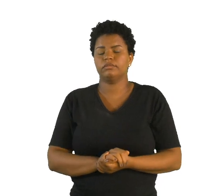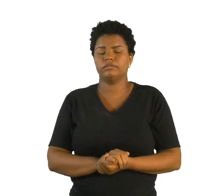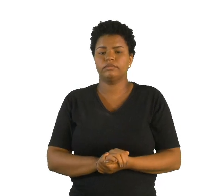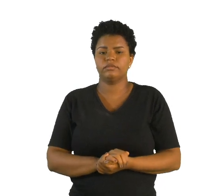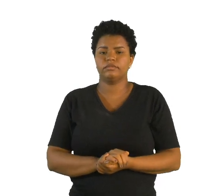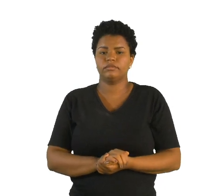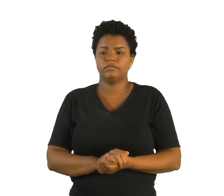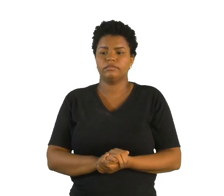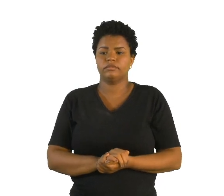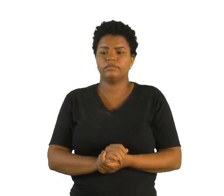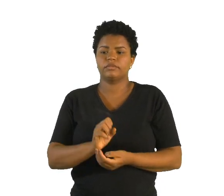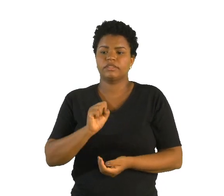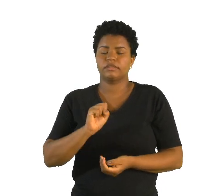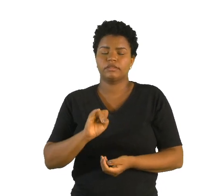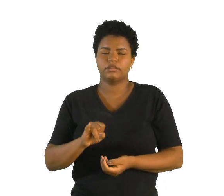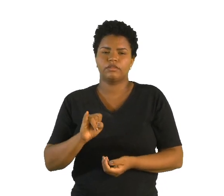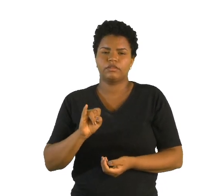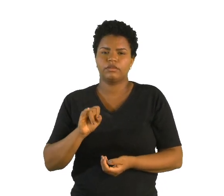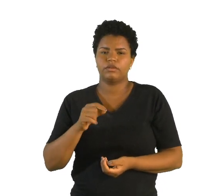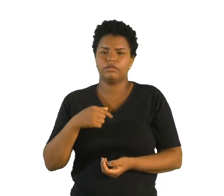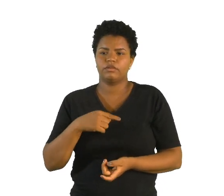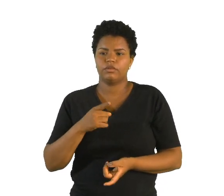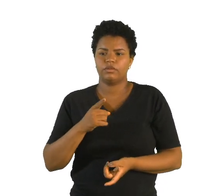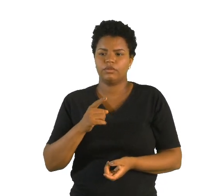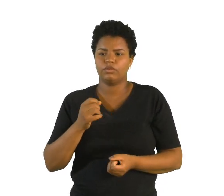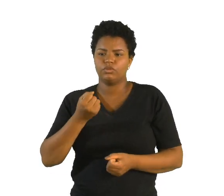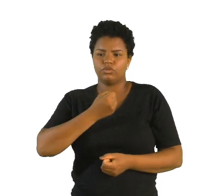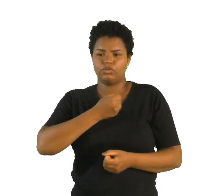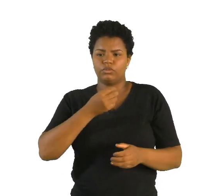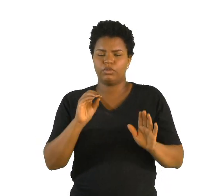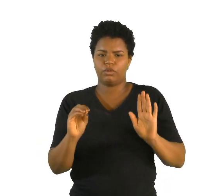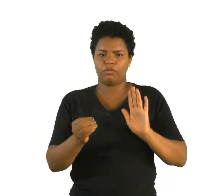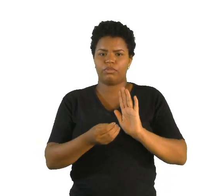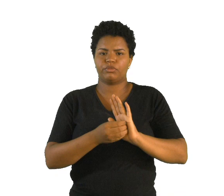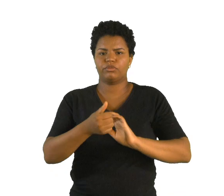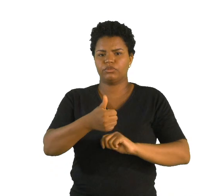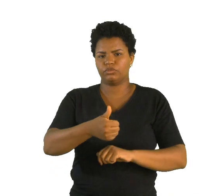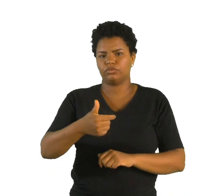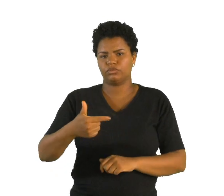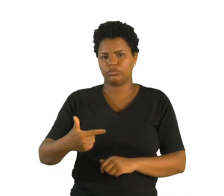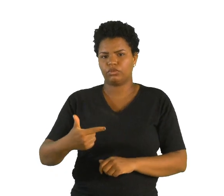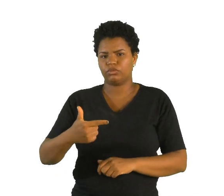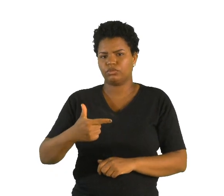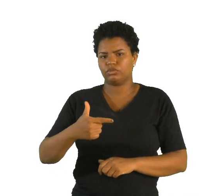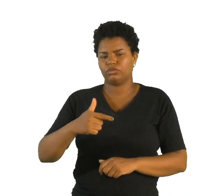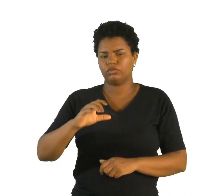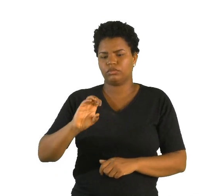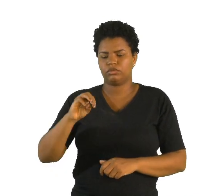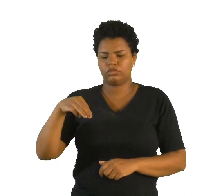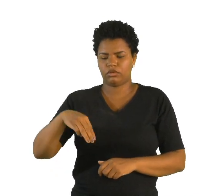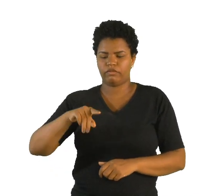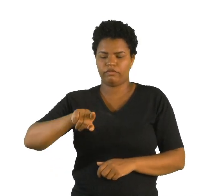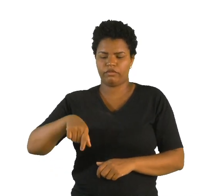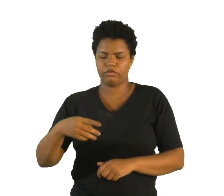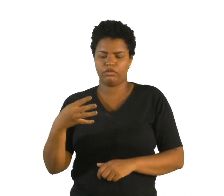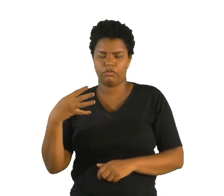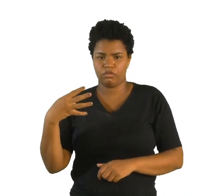se eu fosse marcar esse número na régua, 12 centímetros,